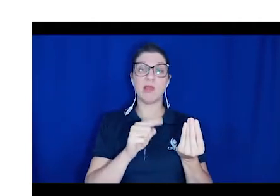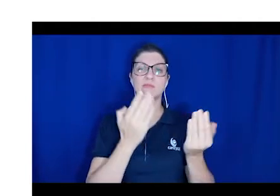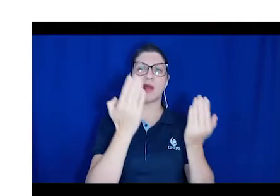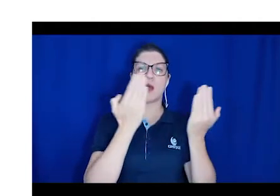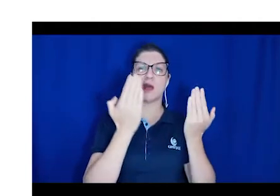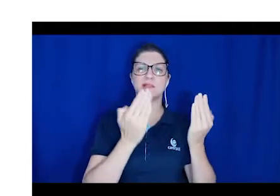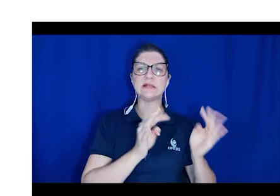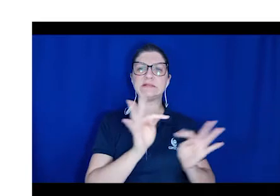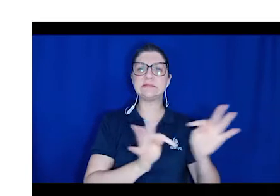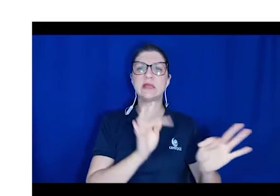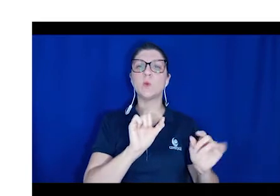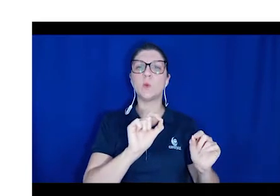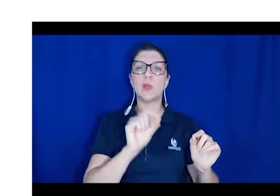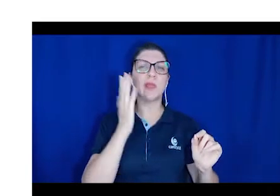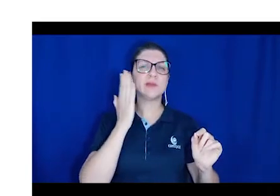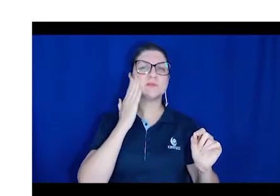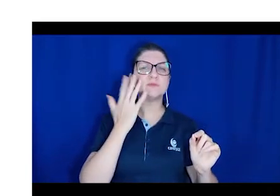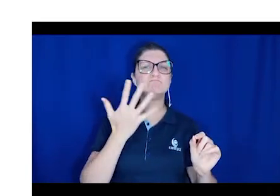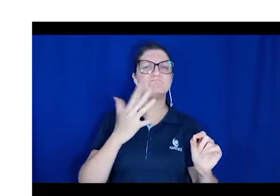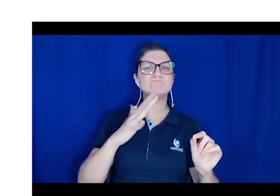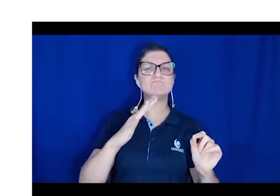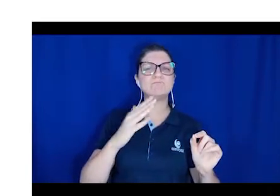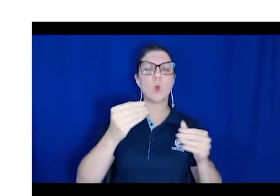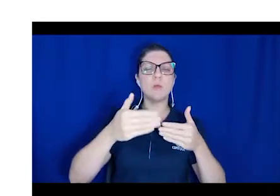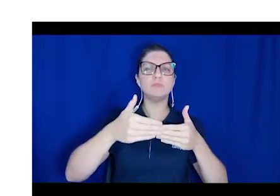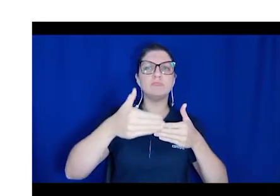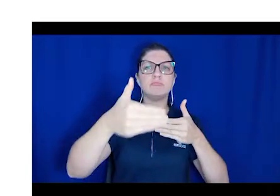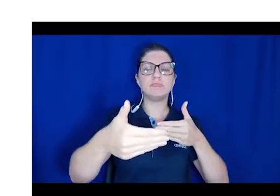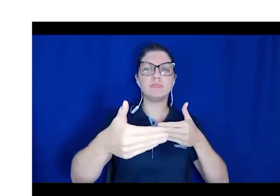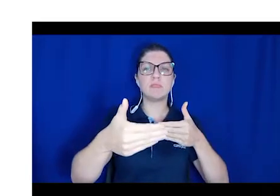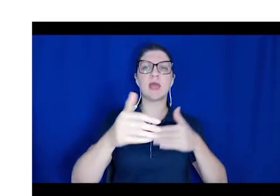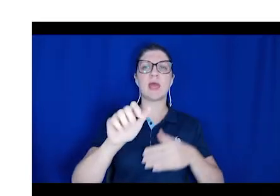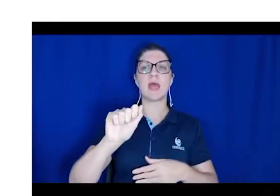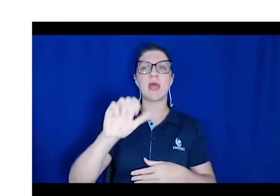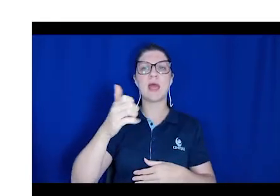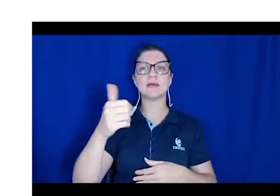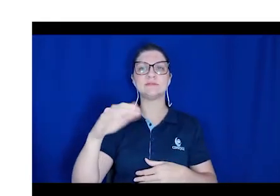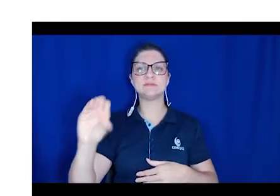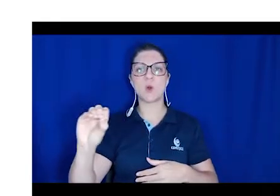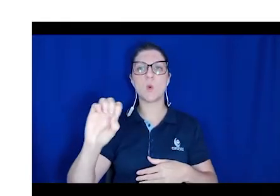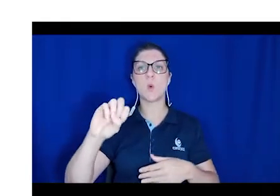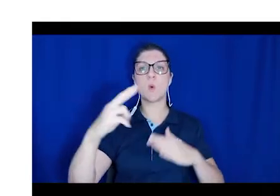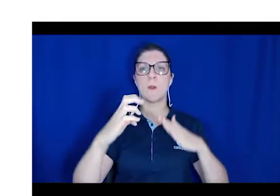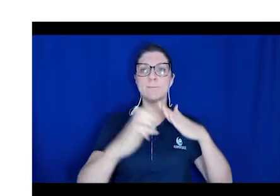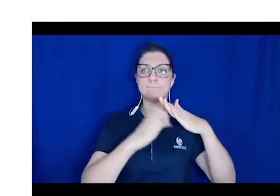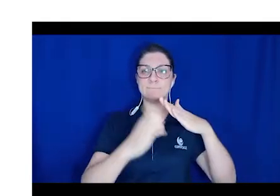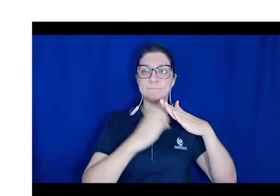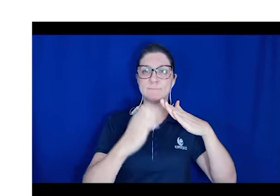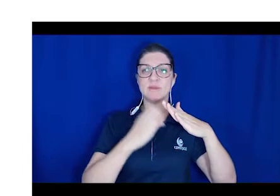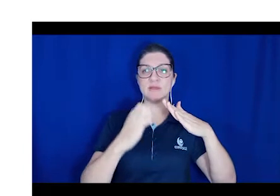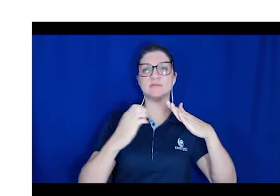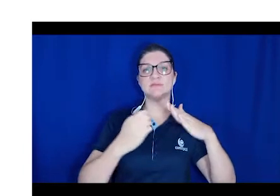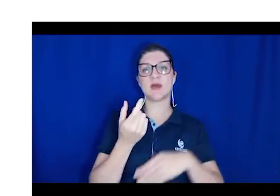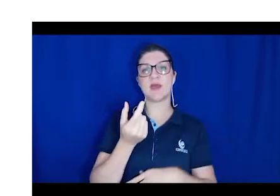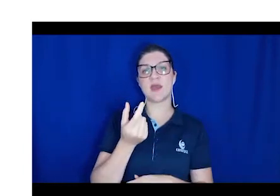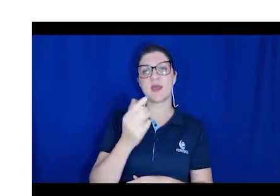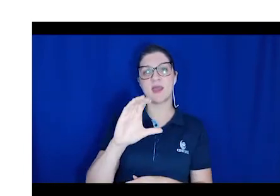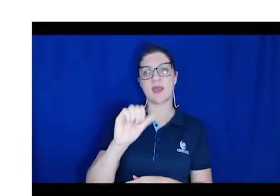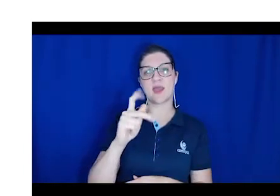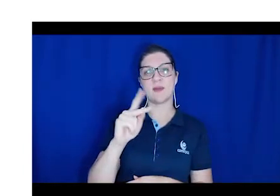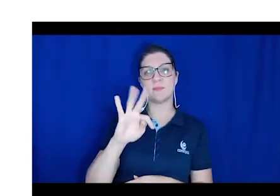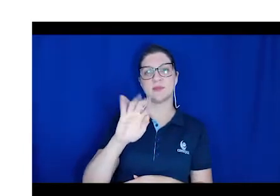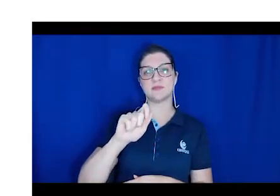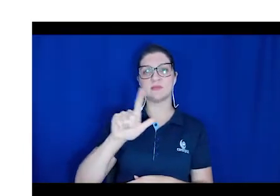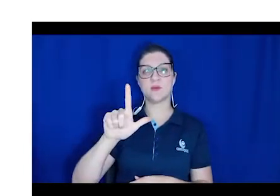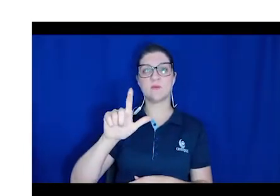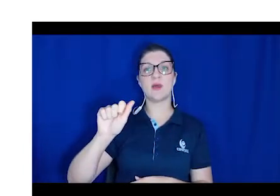uma previsibilidade de como que o preço de uma ação, de uma empresa de capital aberto, irá estar lá na frente, né?